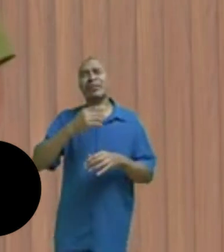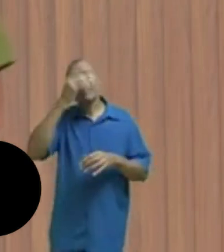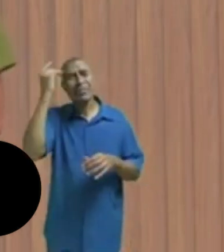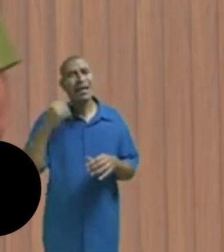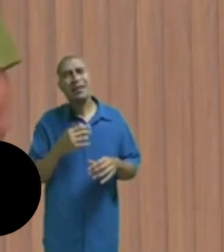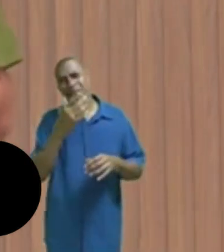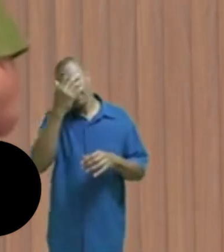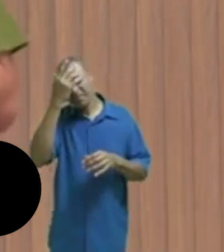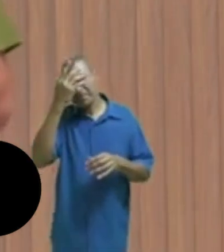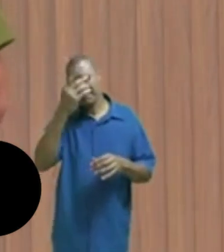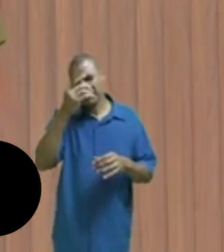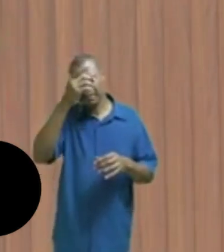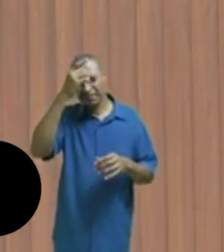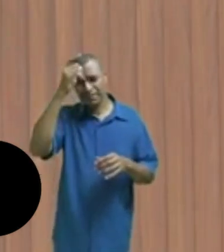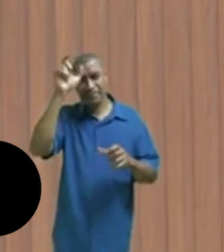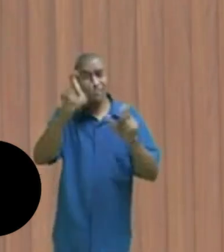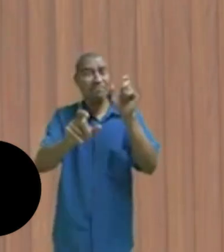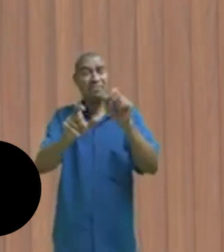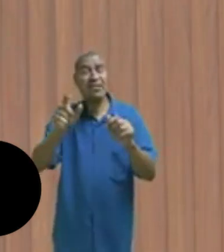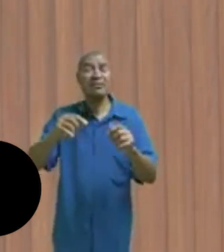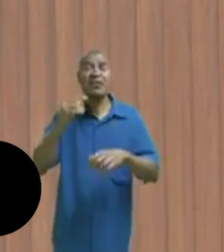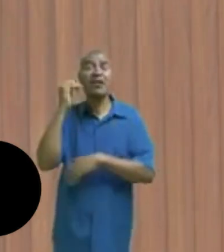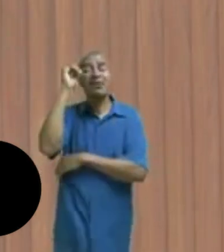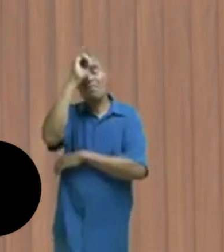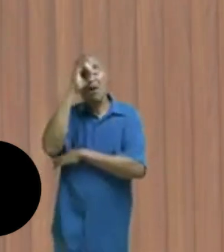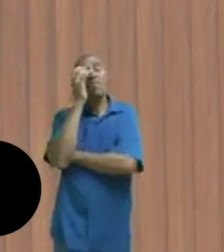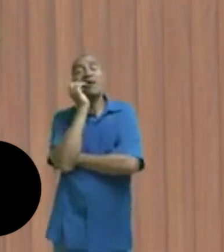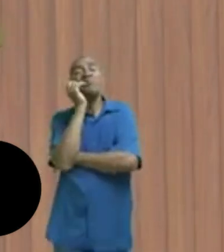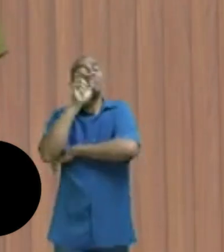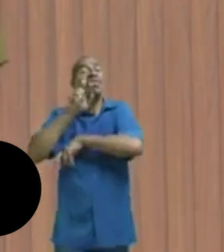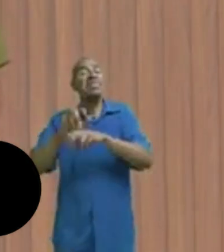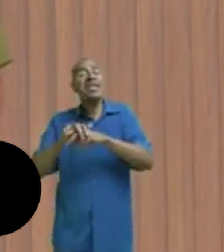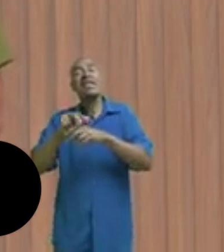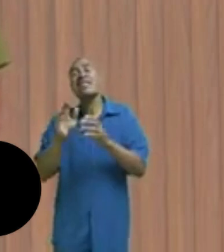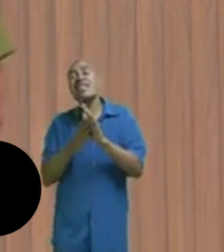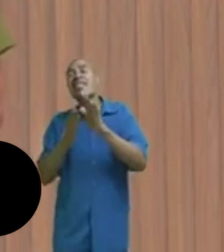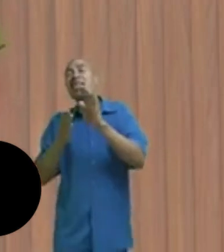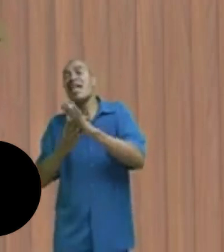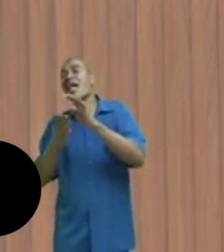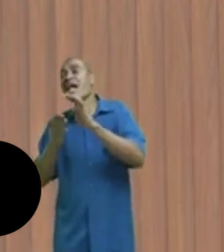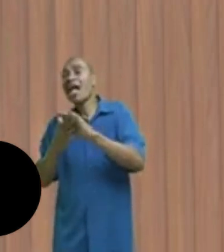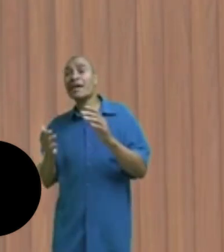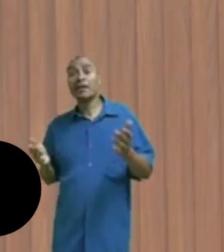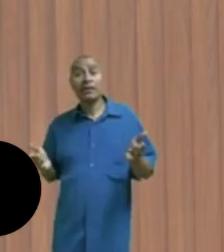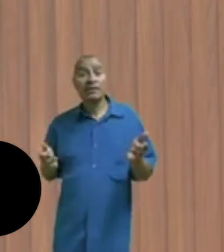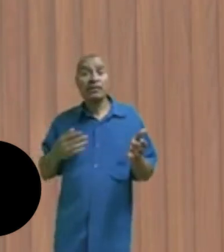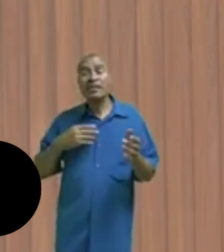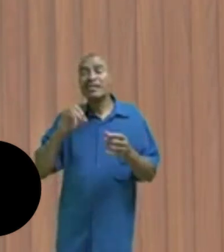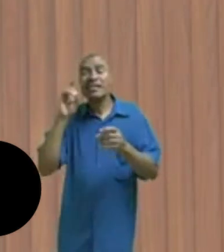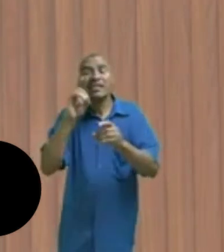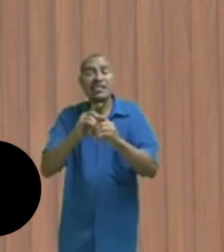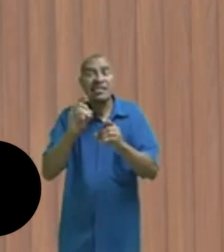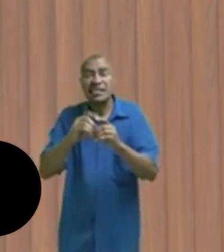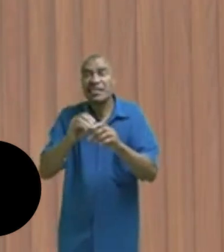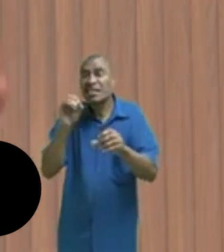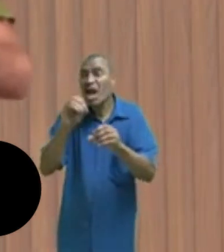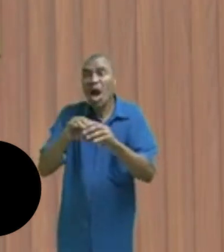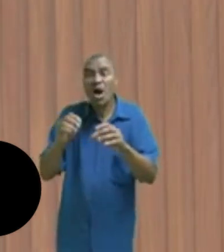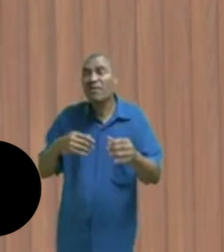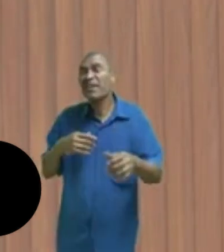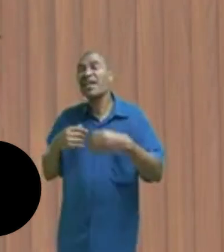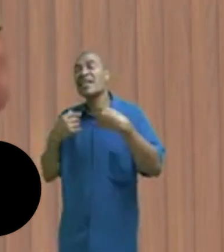se elas ouvirem respeitosamente a mensagem, se elas contribuírem com as suas ofertas, isso fará